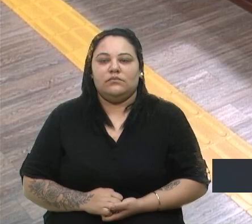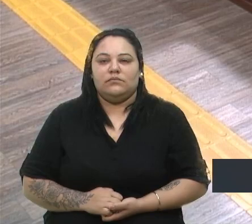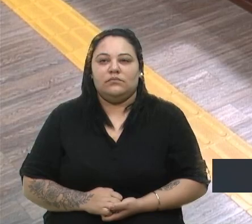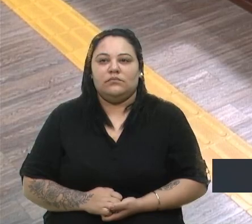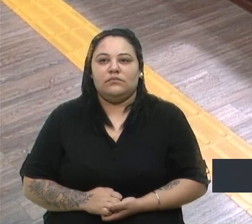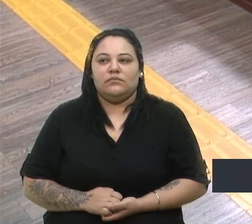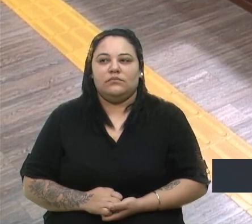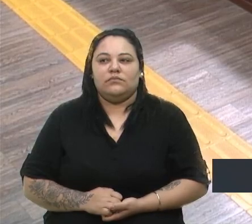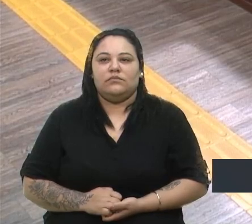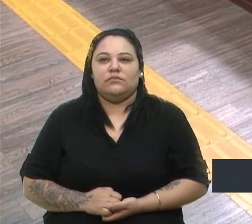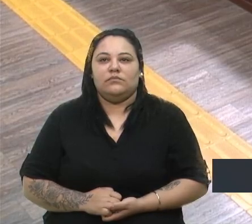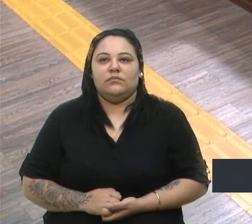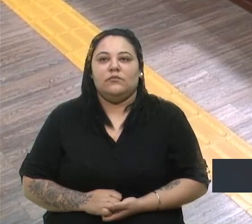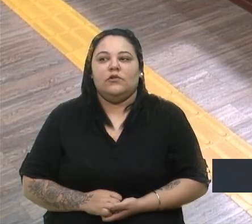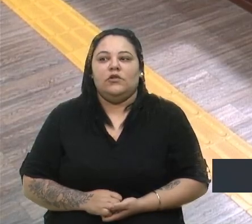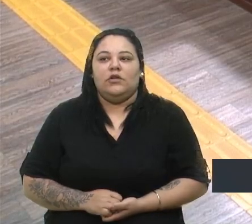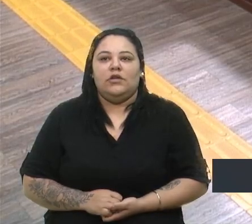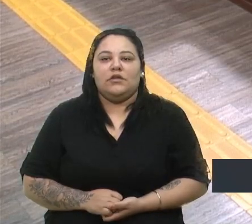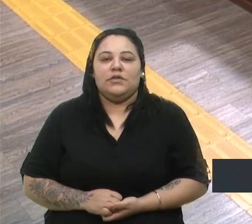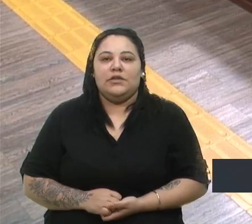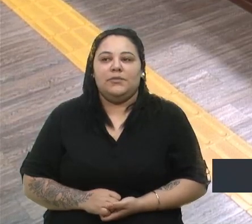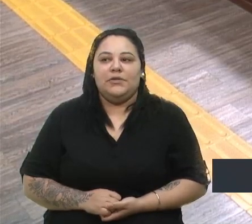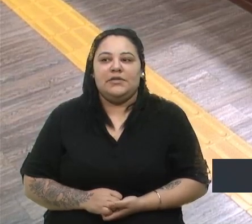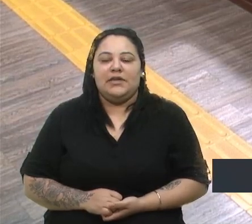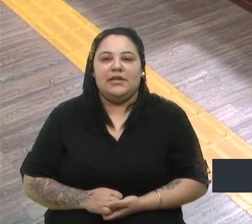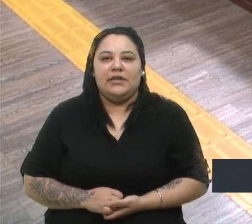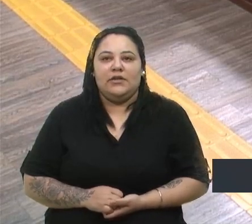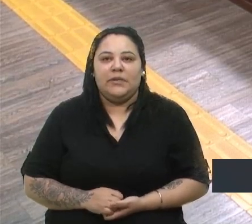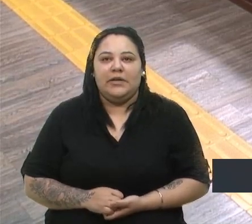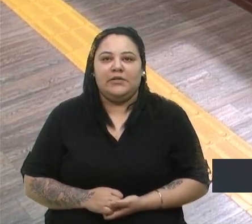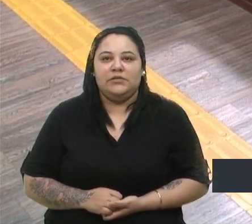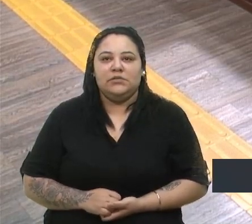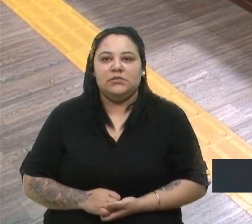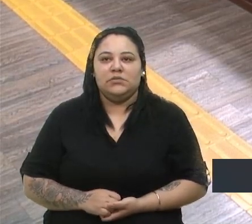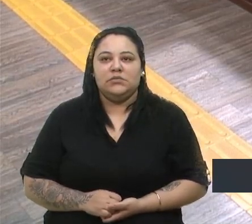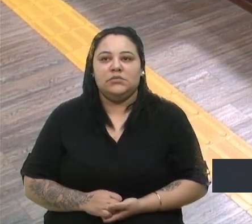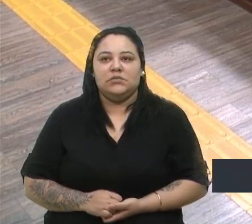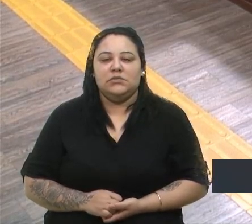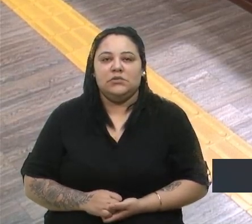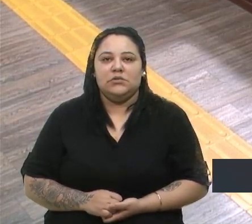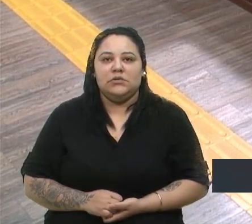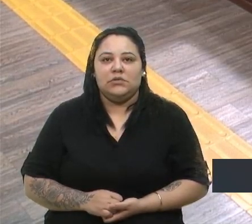Perdeu o fiel.